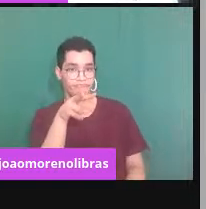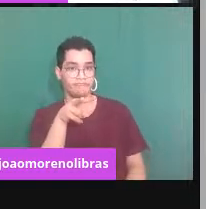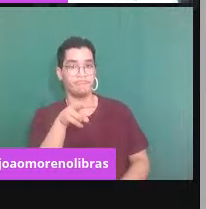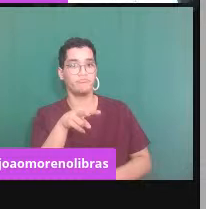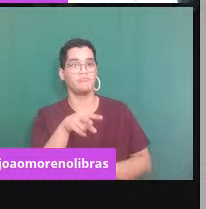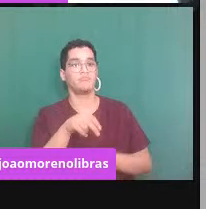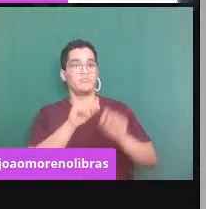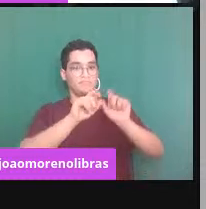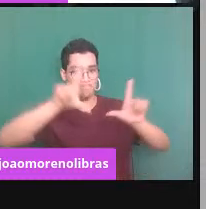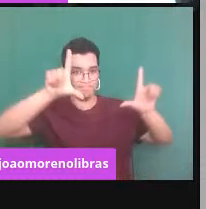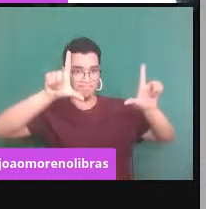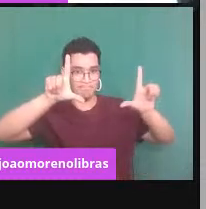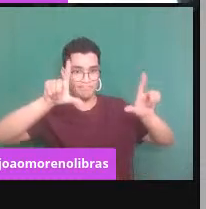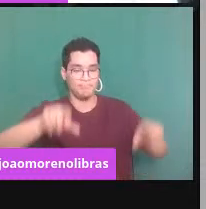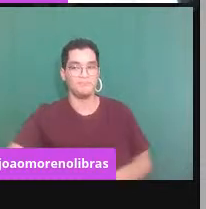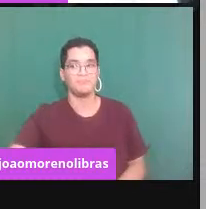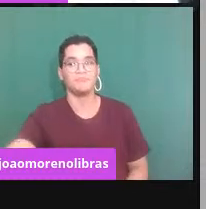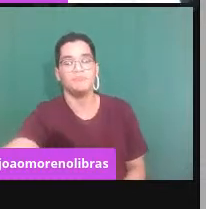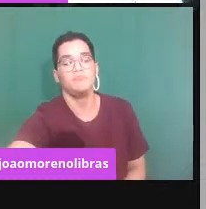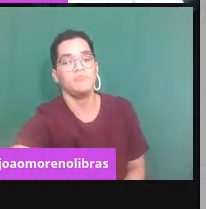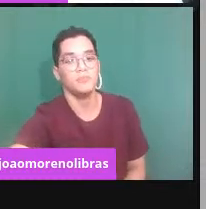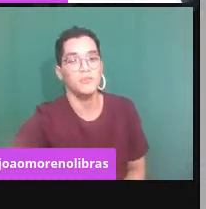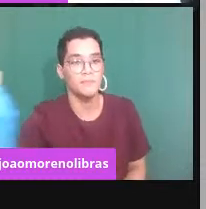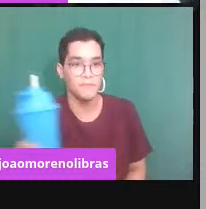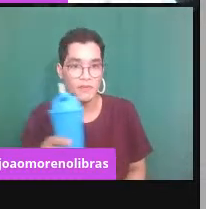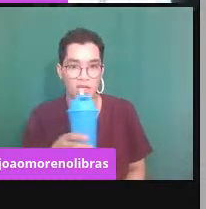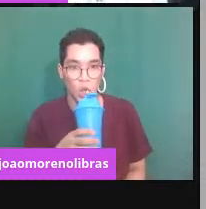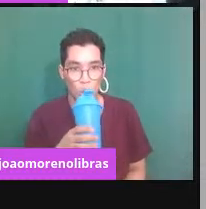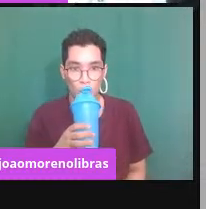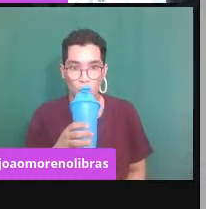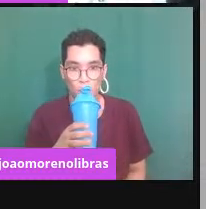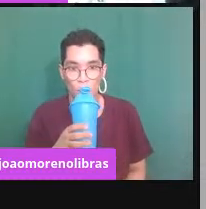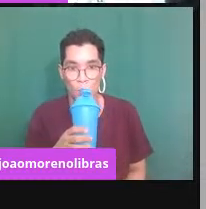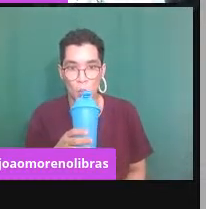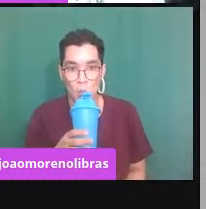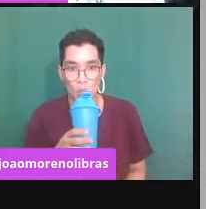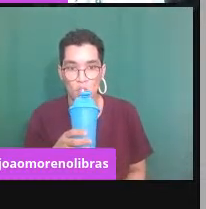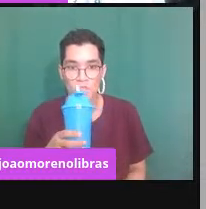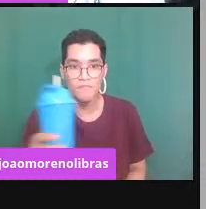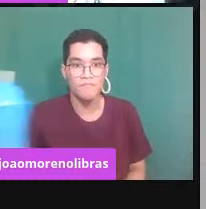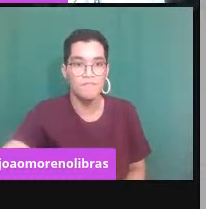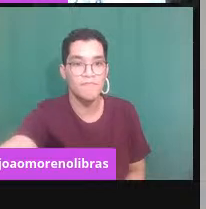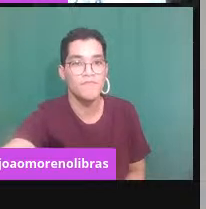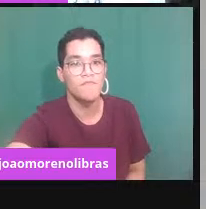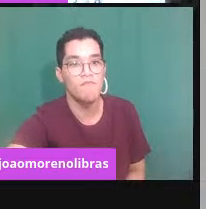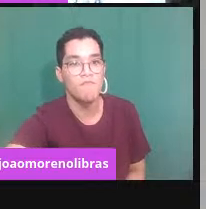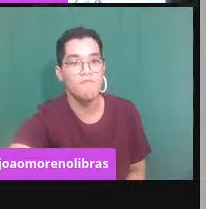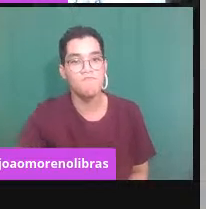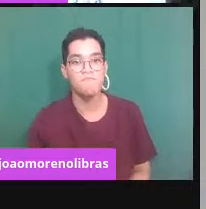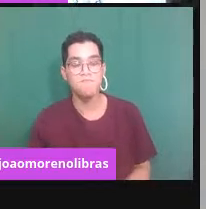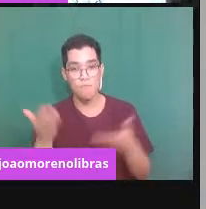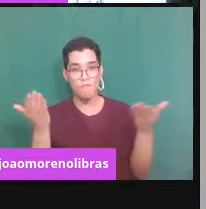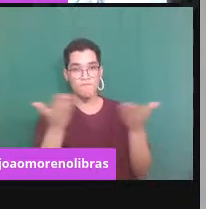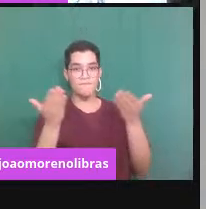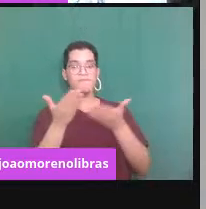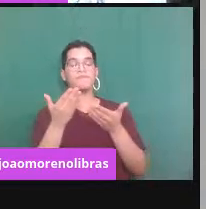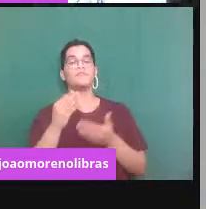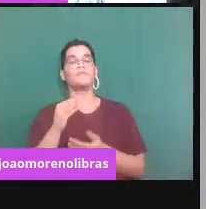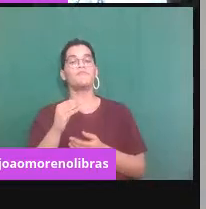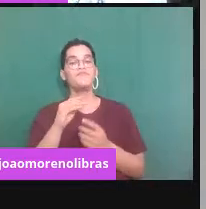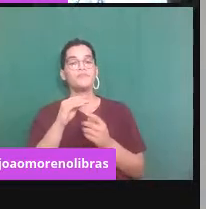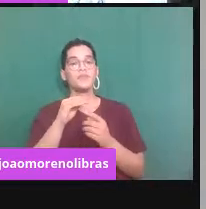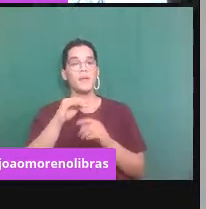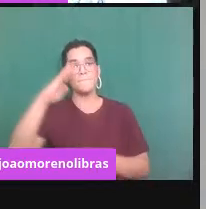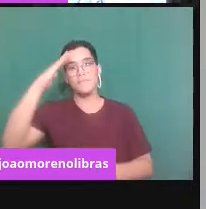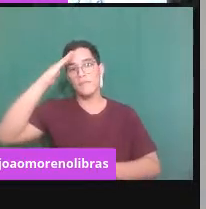do argumentativa, né? Então, vejam, lembram que no início eu disse que hoje a nossa tendência em linguística textual, ela